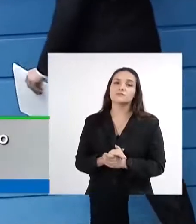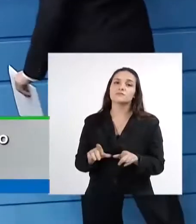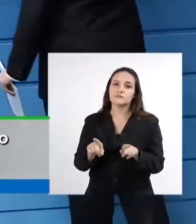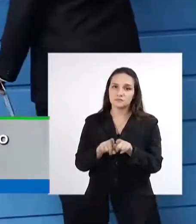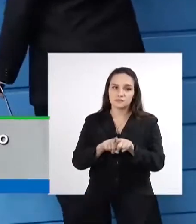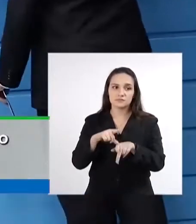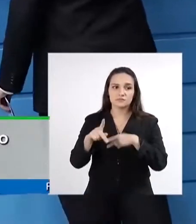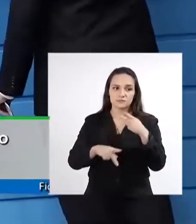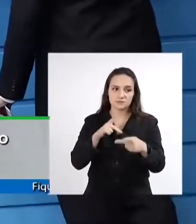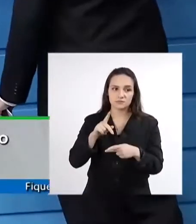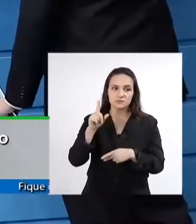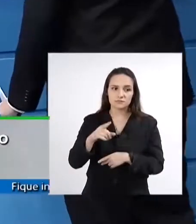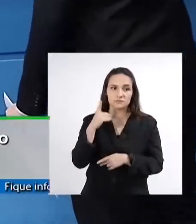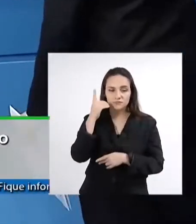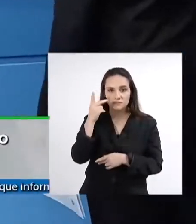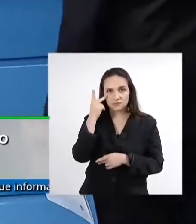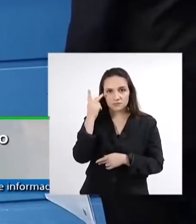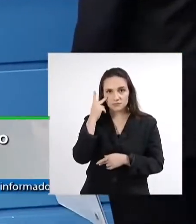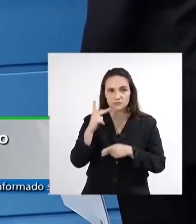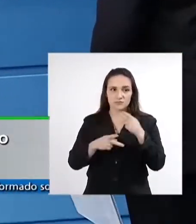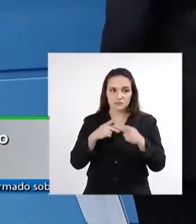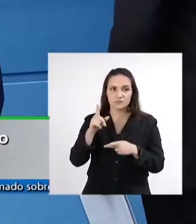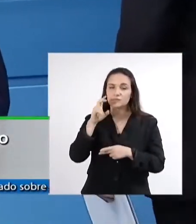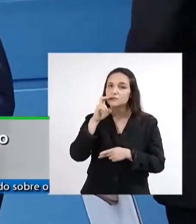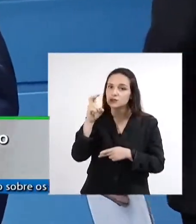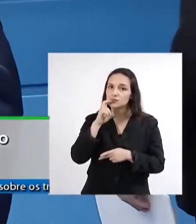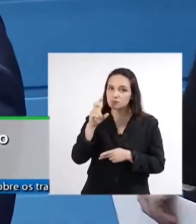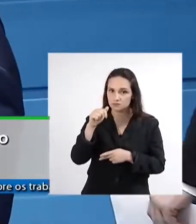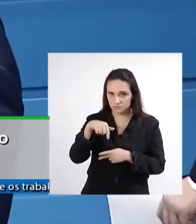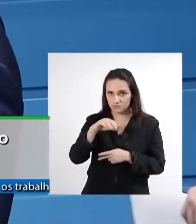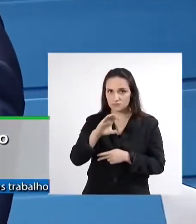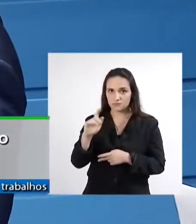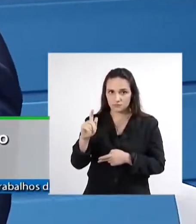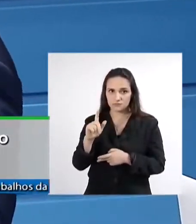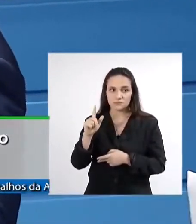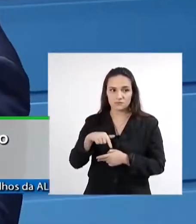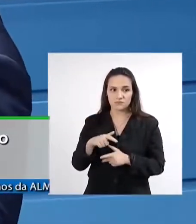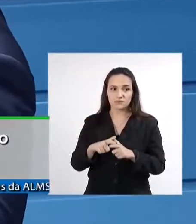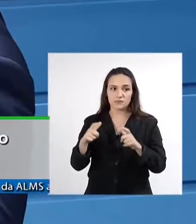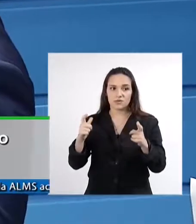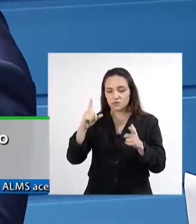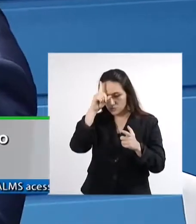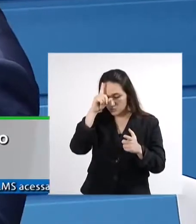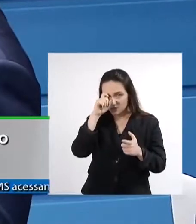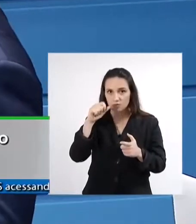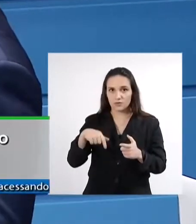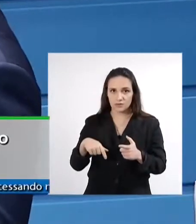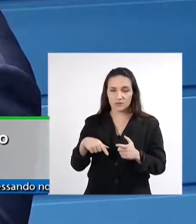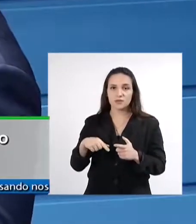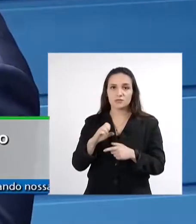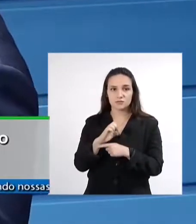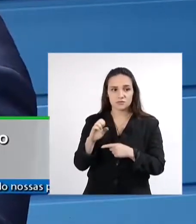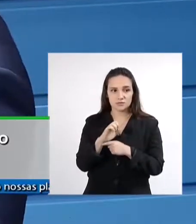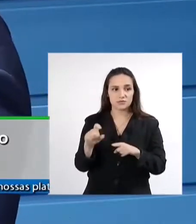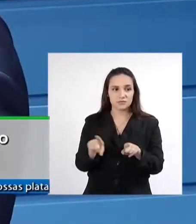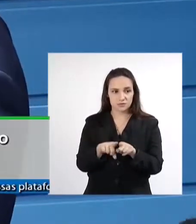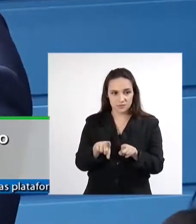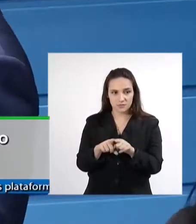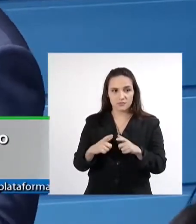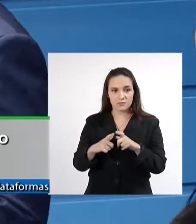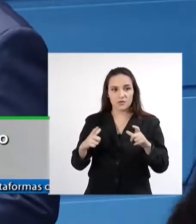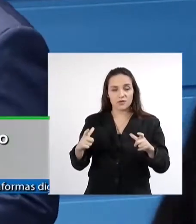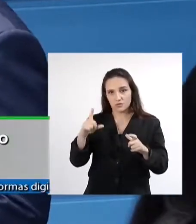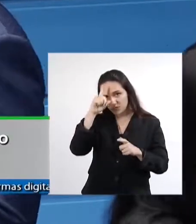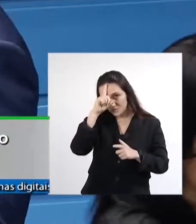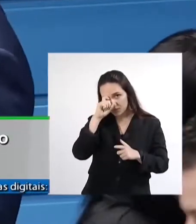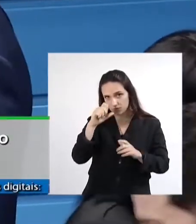tratado pelo deputado Pedro Kemp em relação à Santa Casa de Campo Grande, que é o maior hospital do estado, o maior hospital do